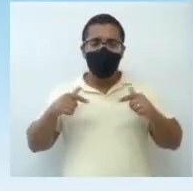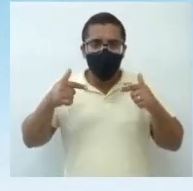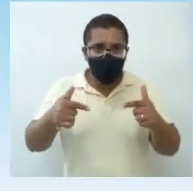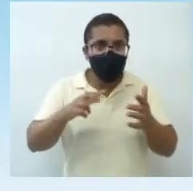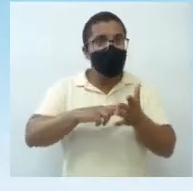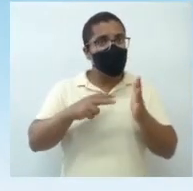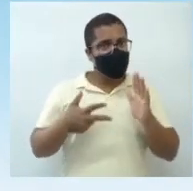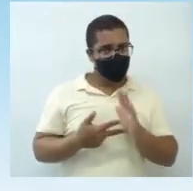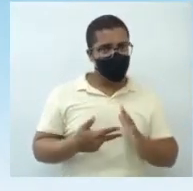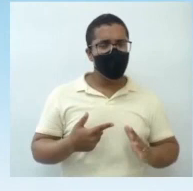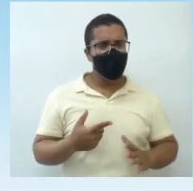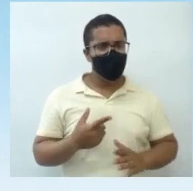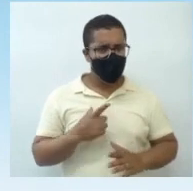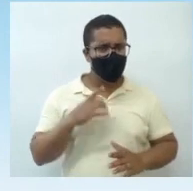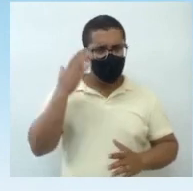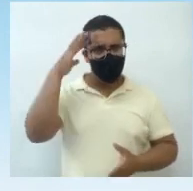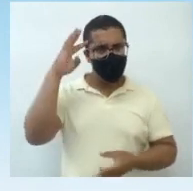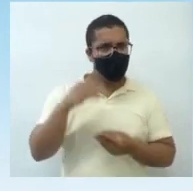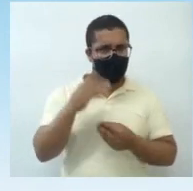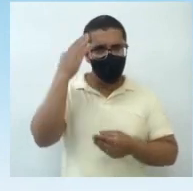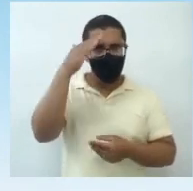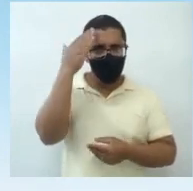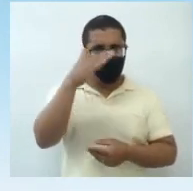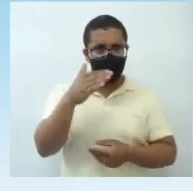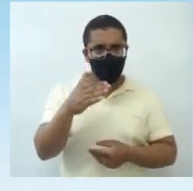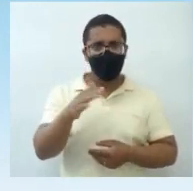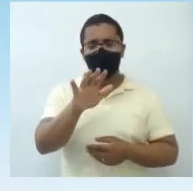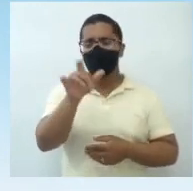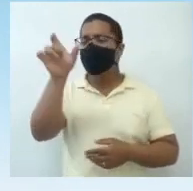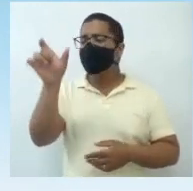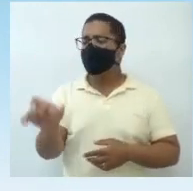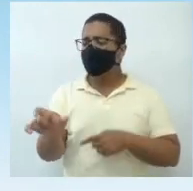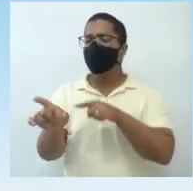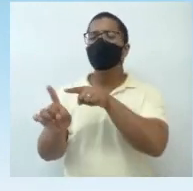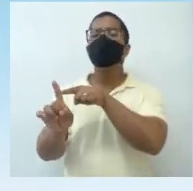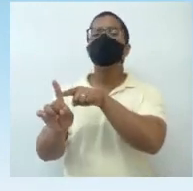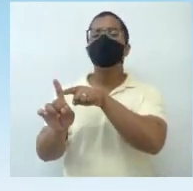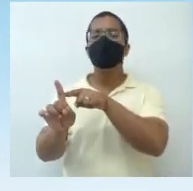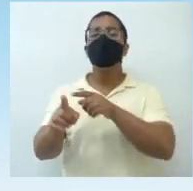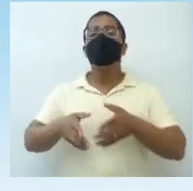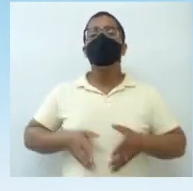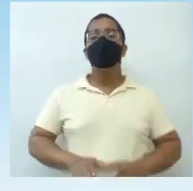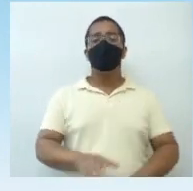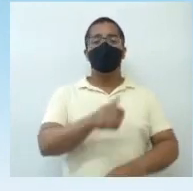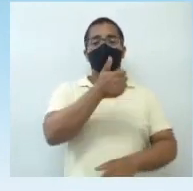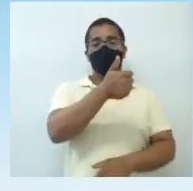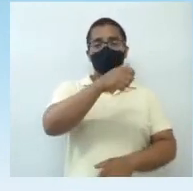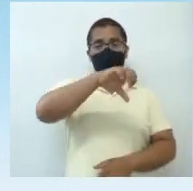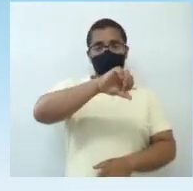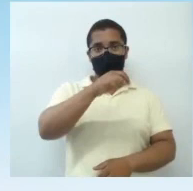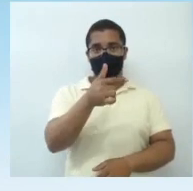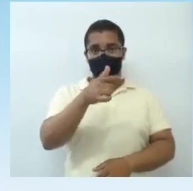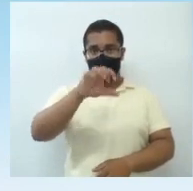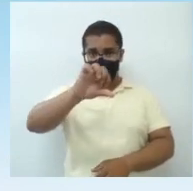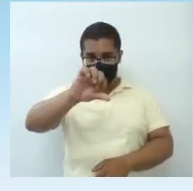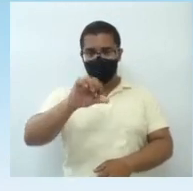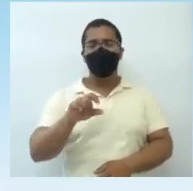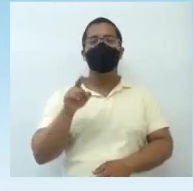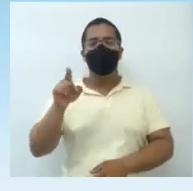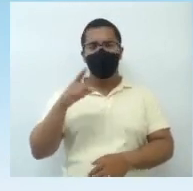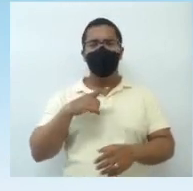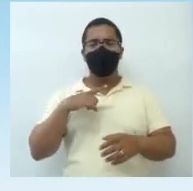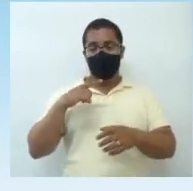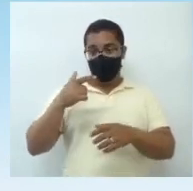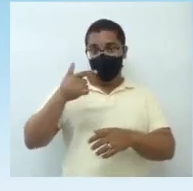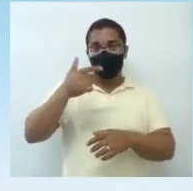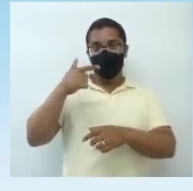significativo aí vem quem foi esse homem Ele nasceu em 1929 ele integra a segunda